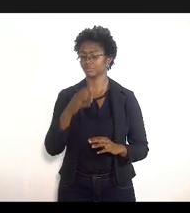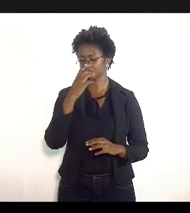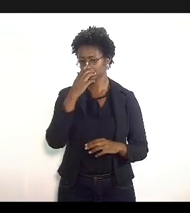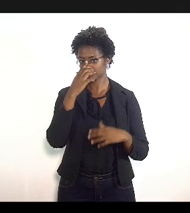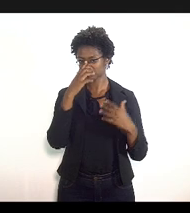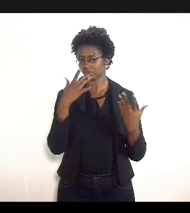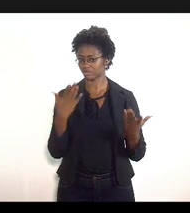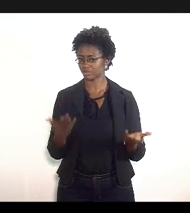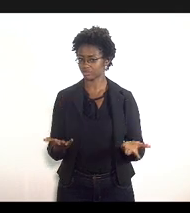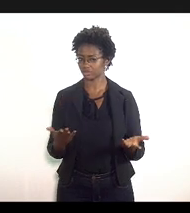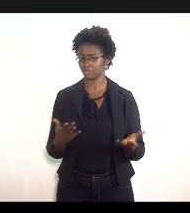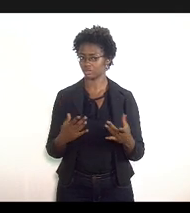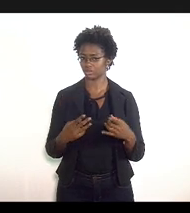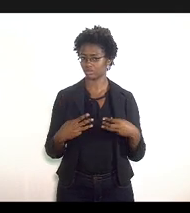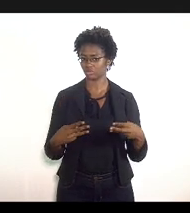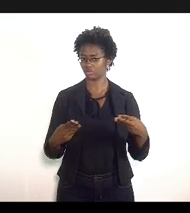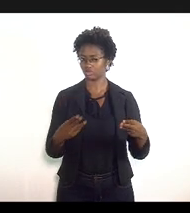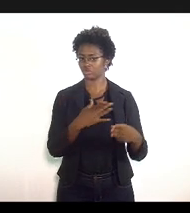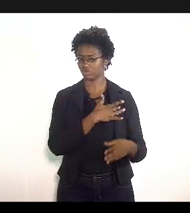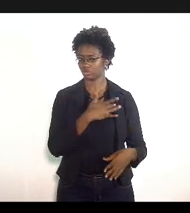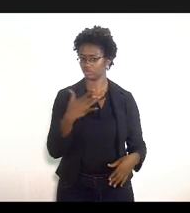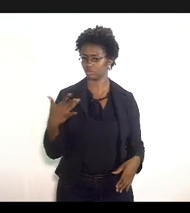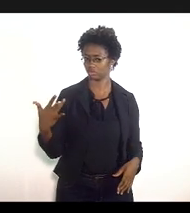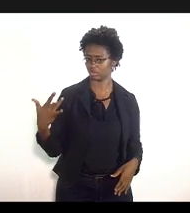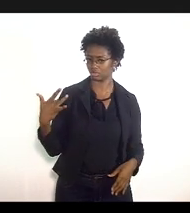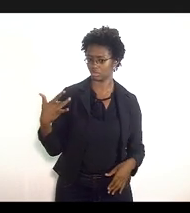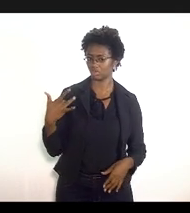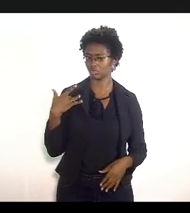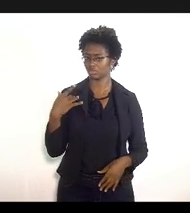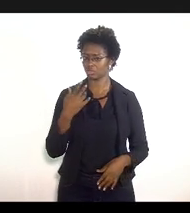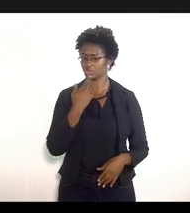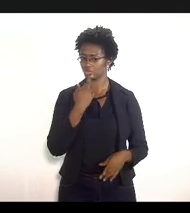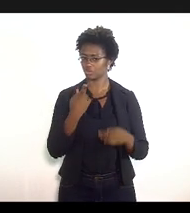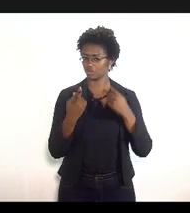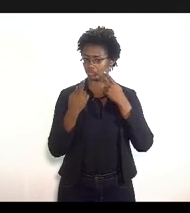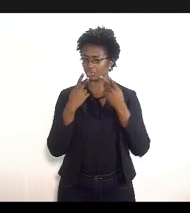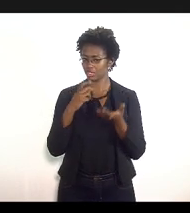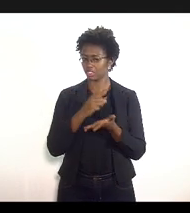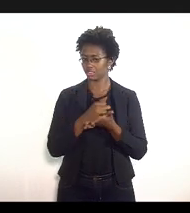Então, o Ministério da Saúde, ele nos diz que vão contratar